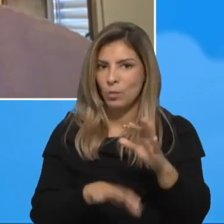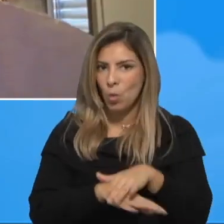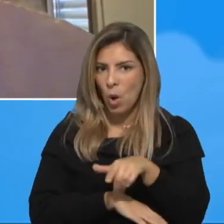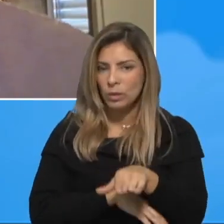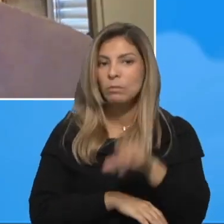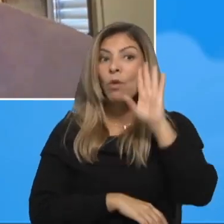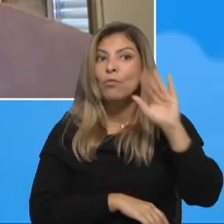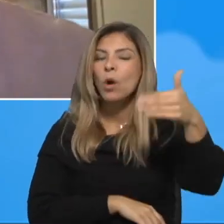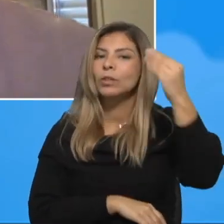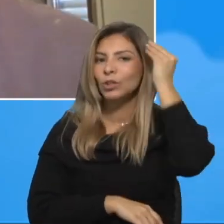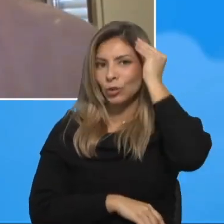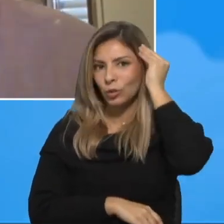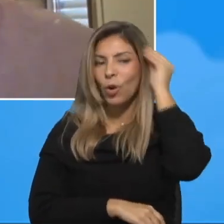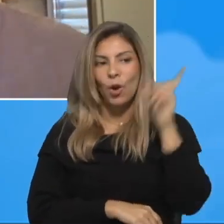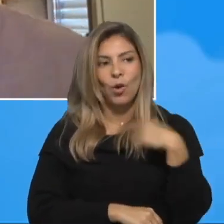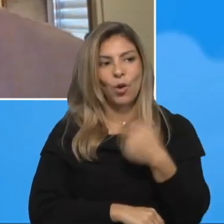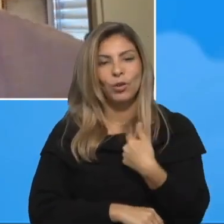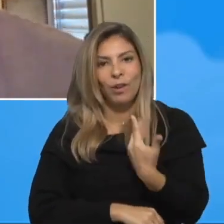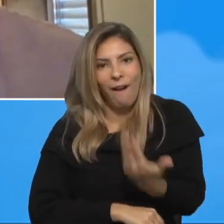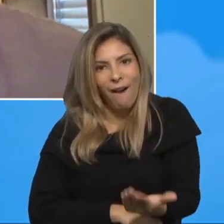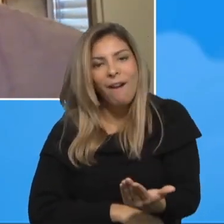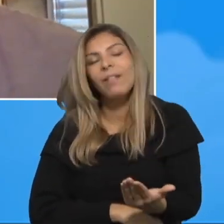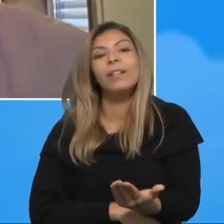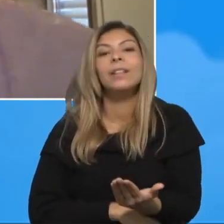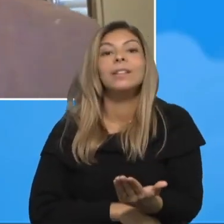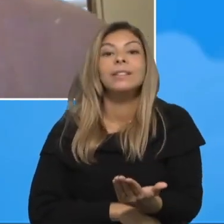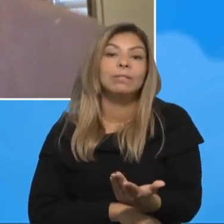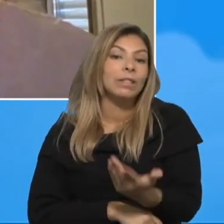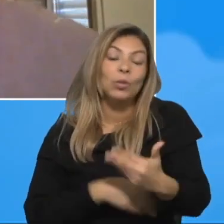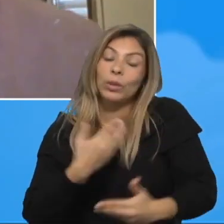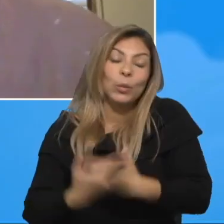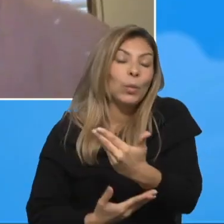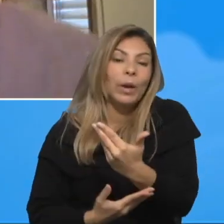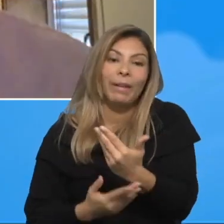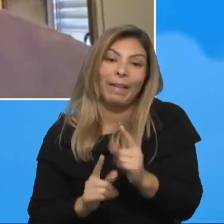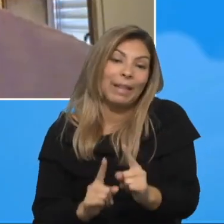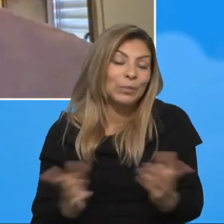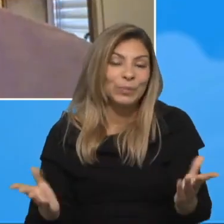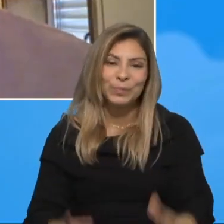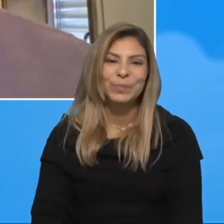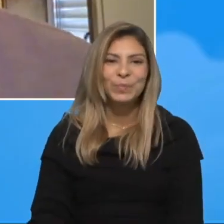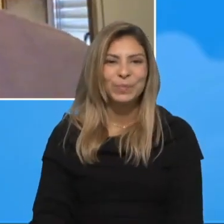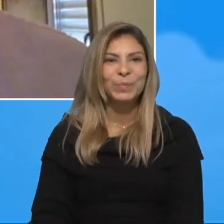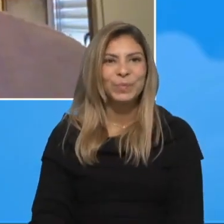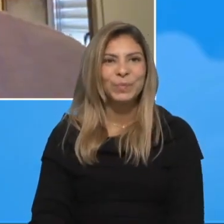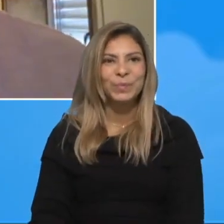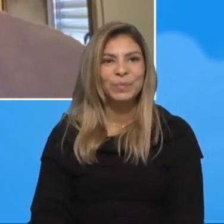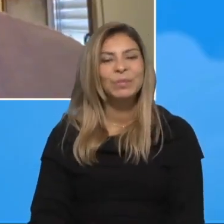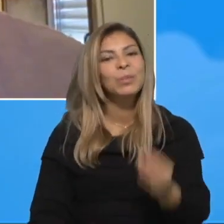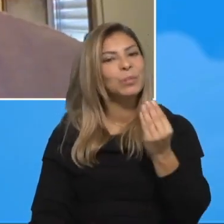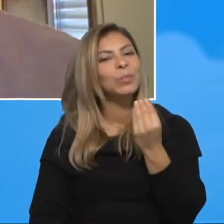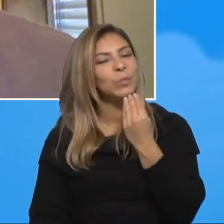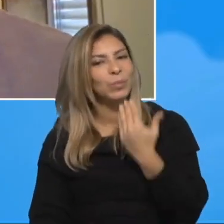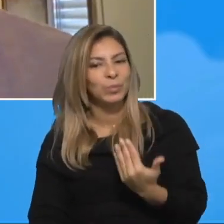é um sonho que a gente tem e que vamos continuar a ter e acho que é isso. Muito bem. Procurar